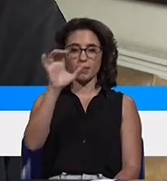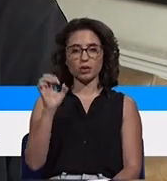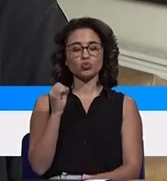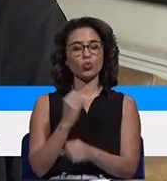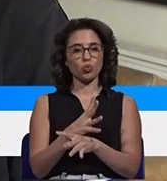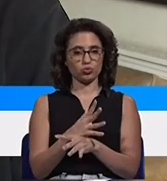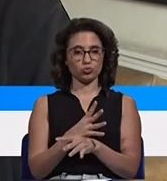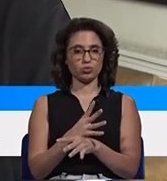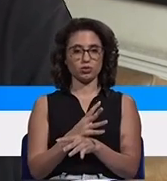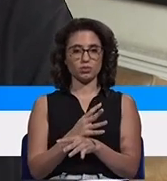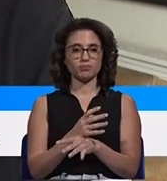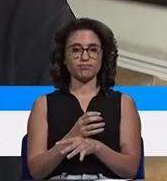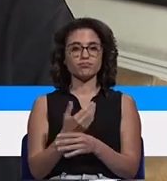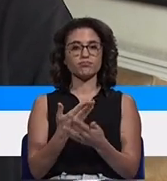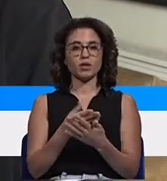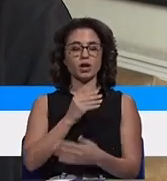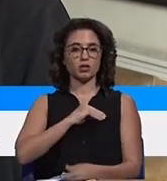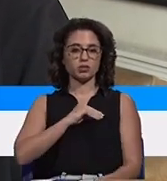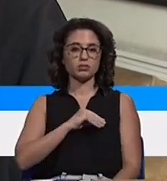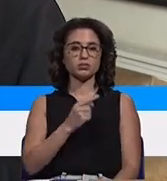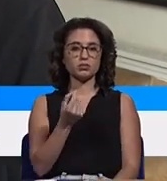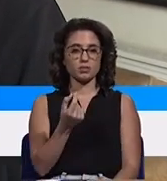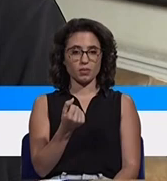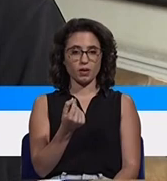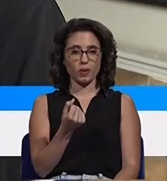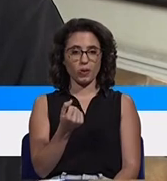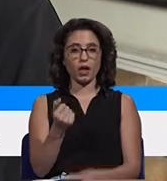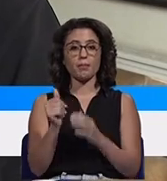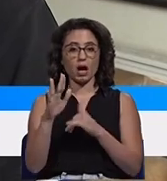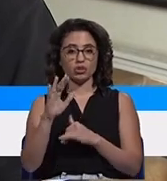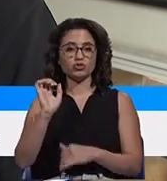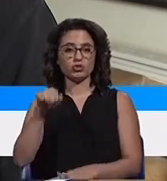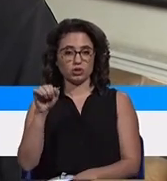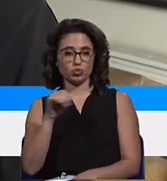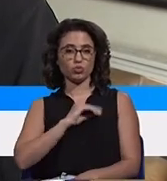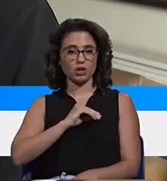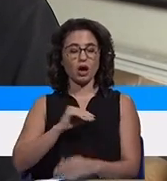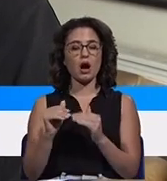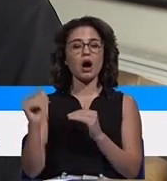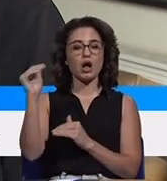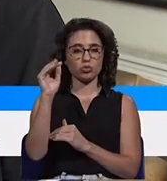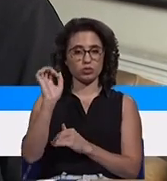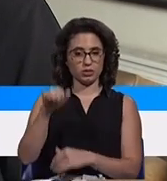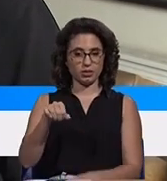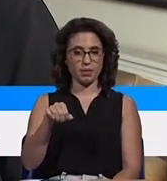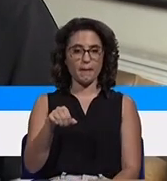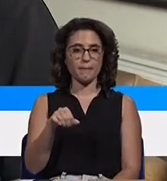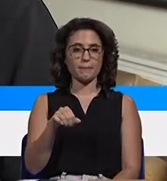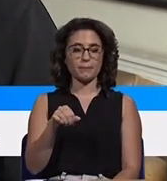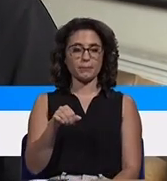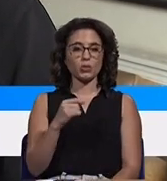foram, vão ganhar dinheiro muito mais do que ganham aqui, os salários são muito mais altos, porque